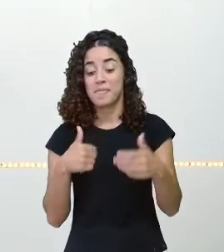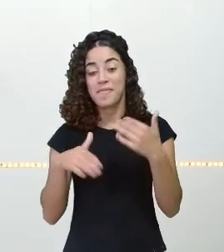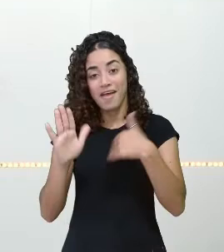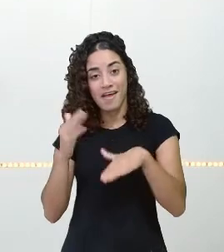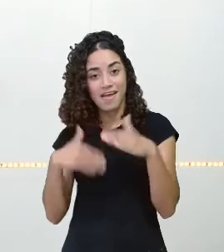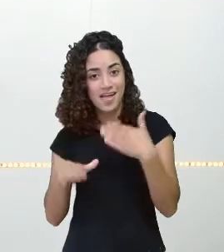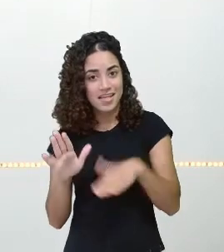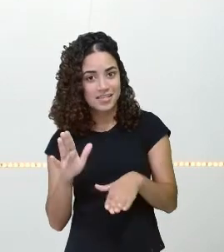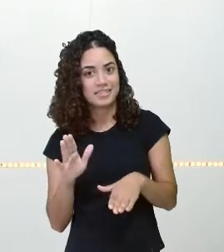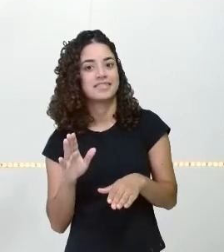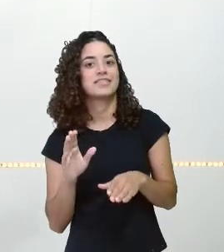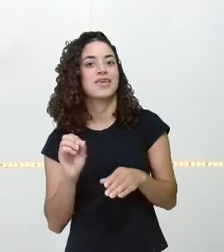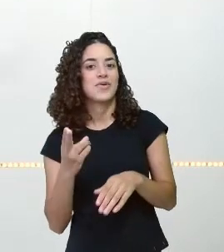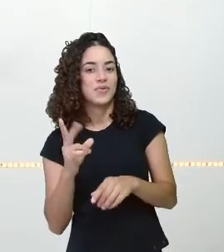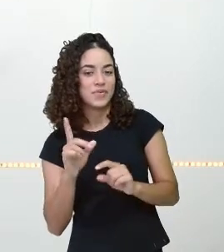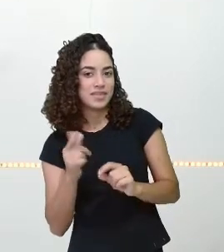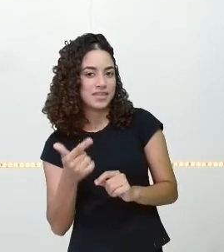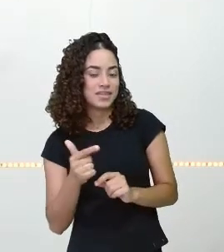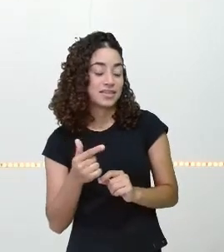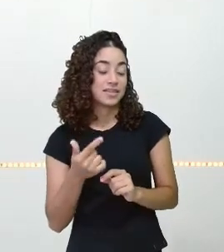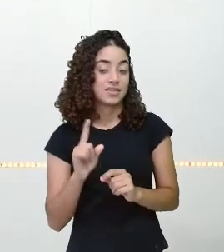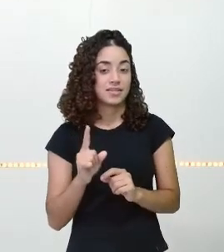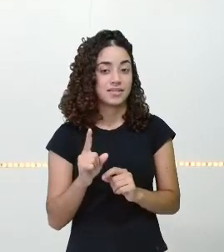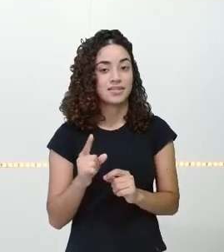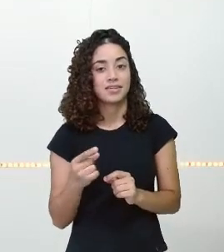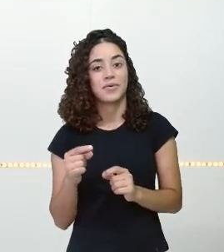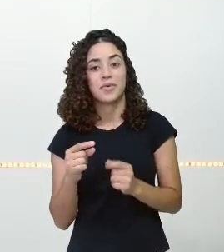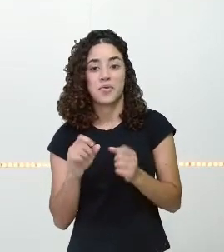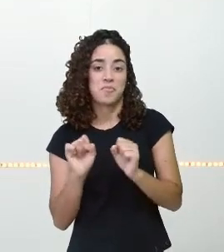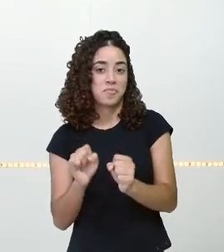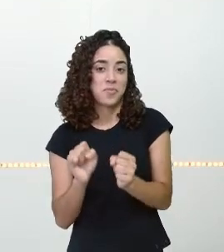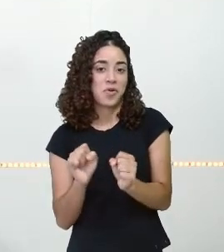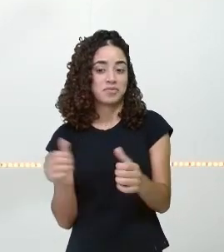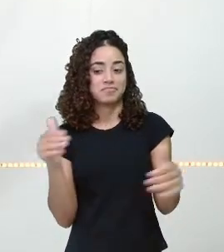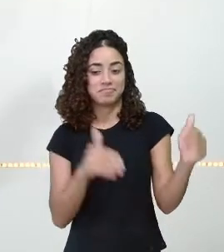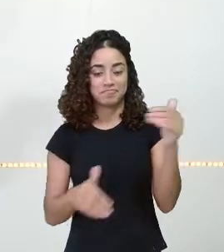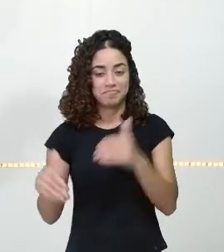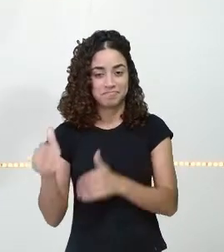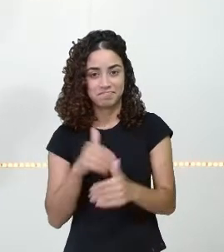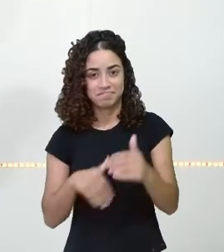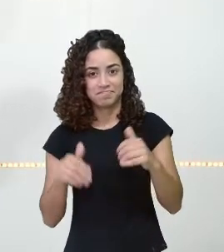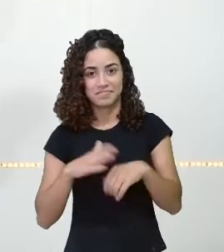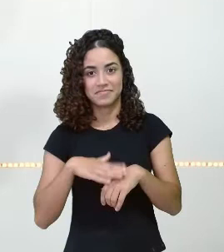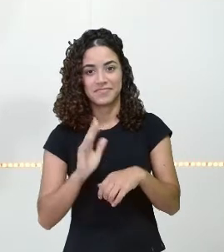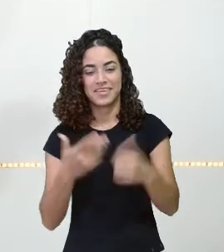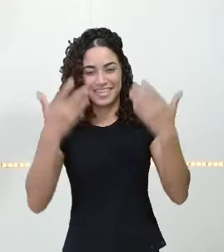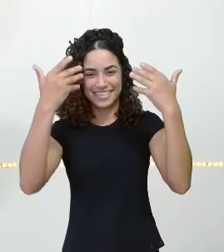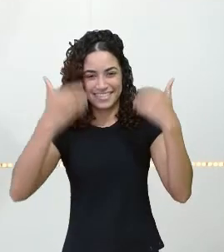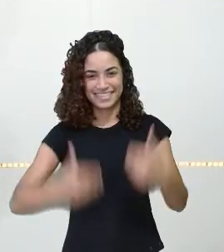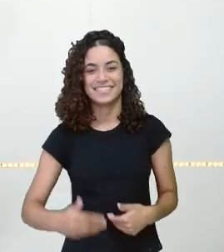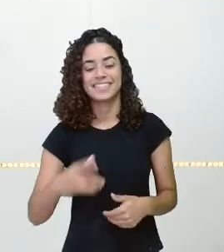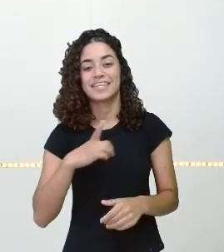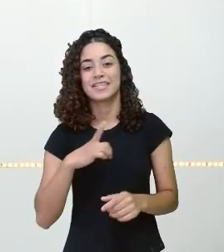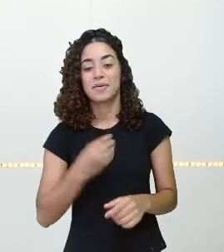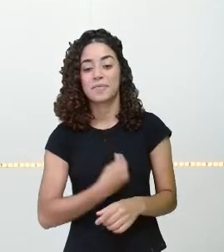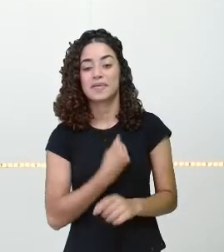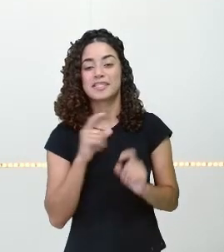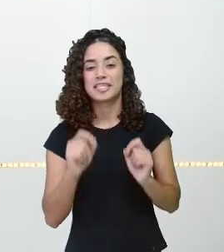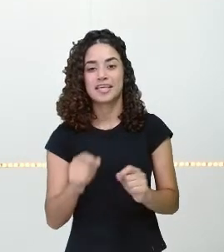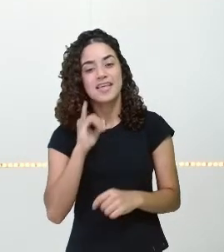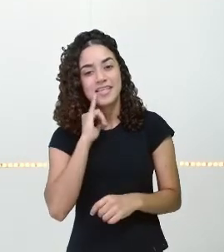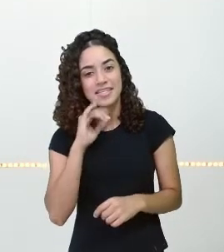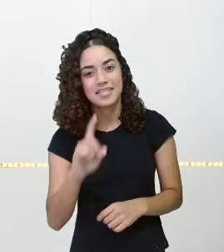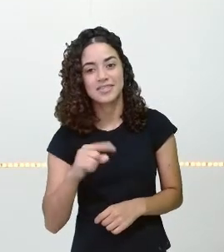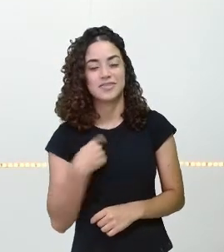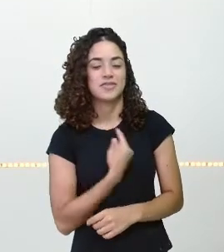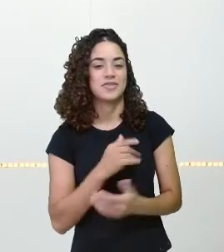sempre participativos, vai chegando, viu, professora Sandra? Conta aí para mim. No cantinho da tela aqui, ó, temos a presença de Ingrid,